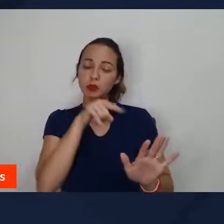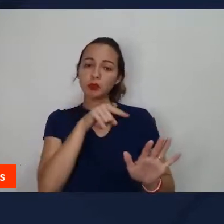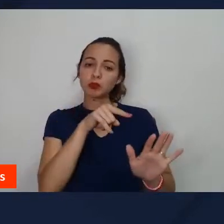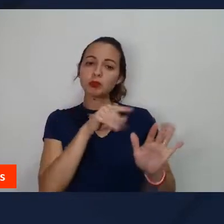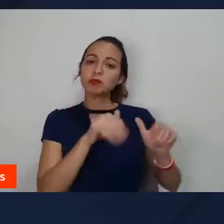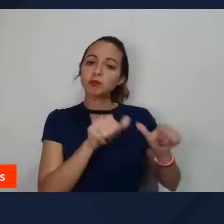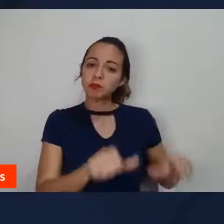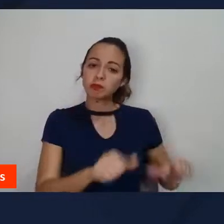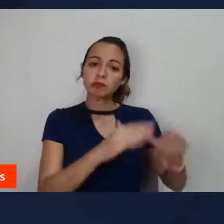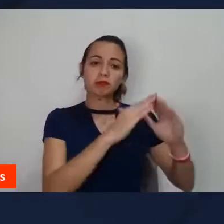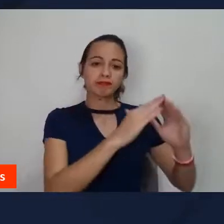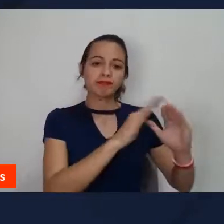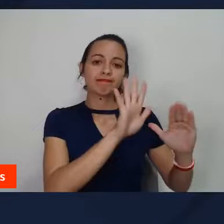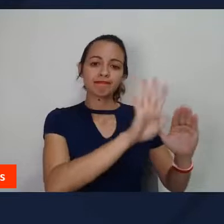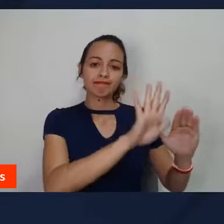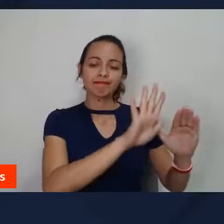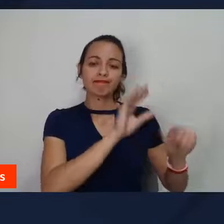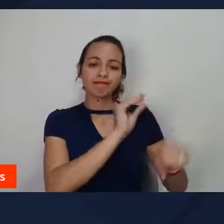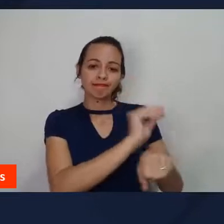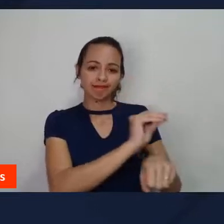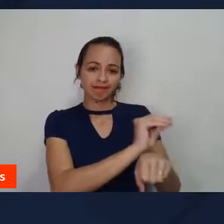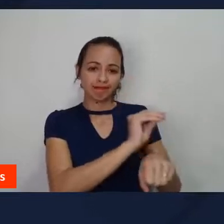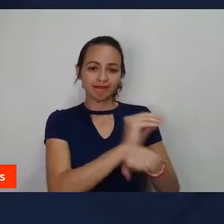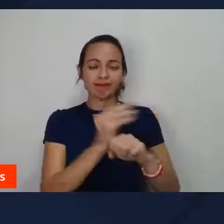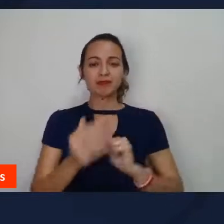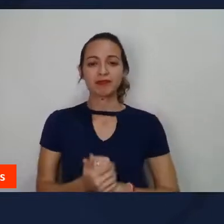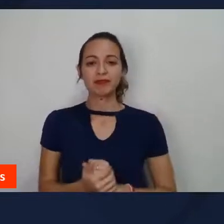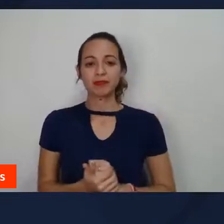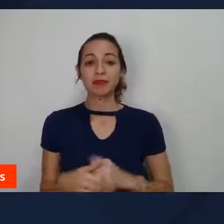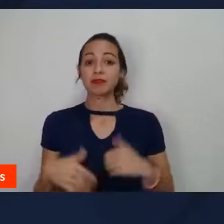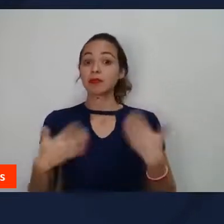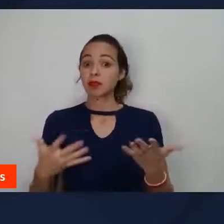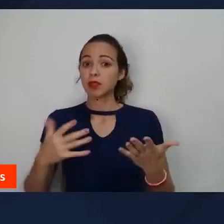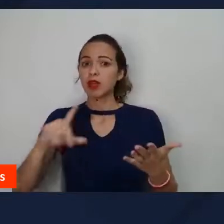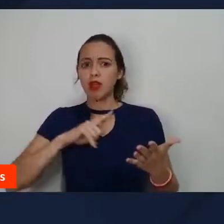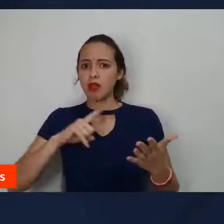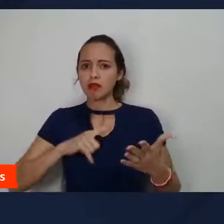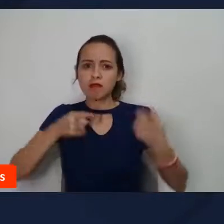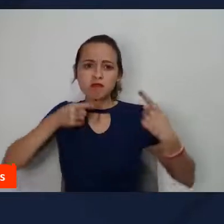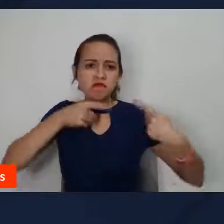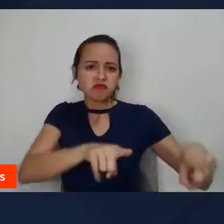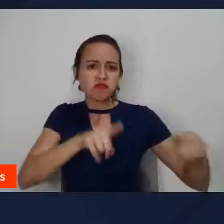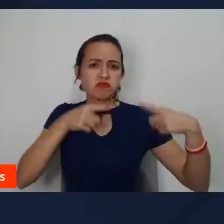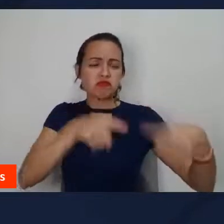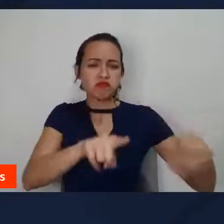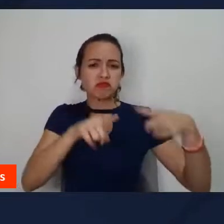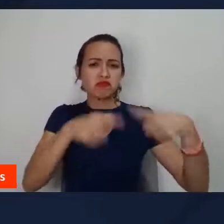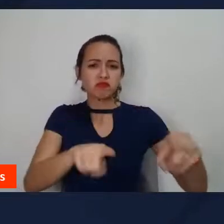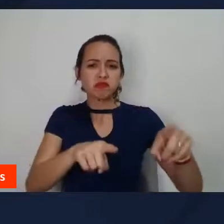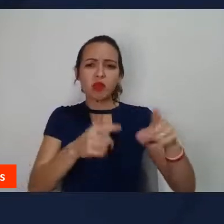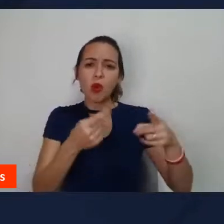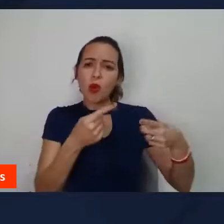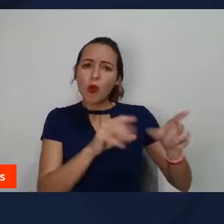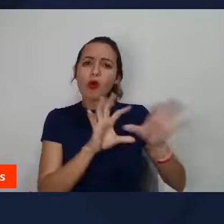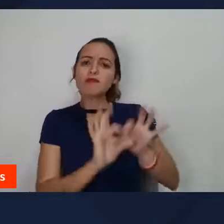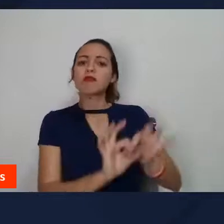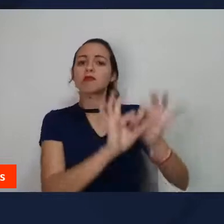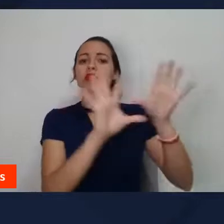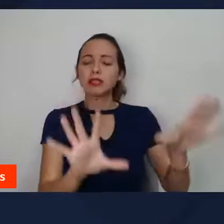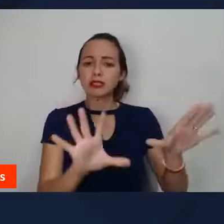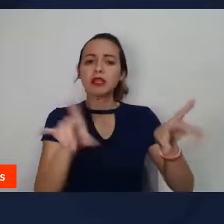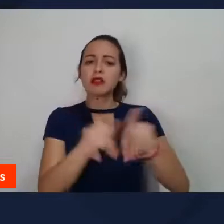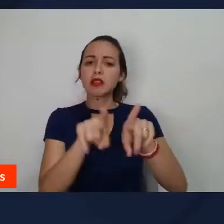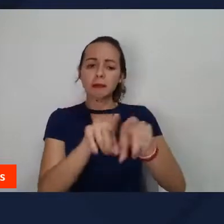nossos pensamentos. Em uma conjuntura de ataques no Brasil à democracia, à ciência, à educação e